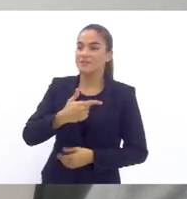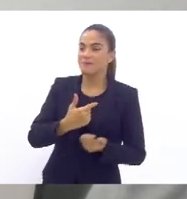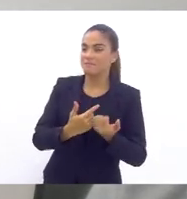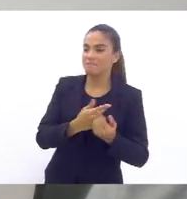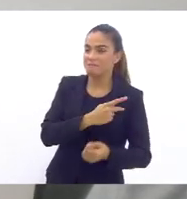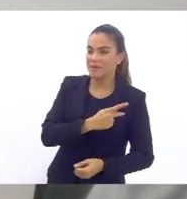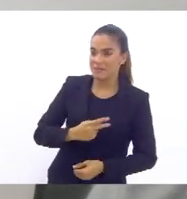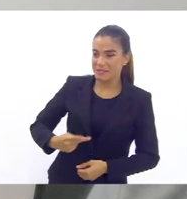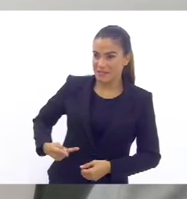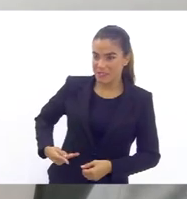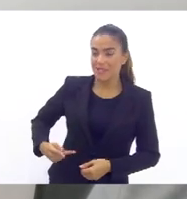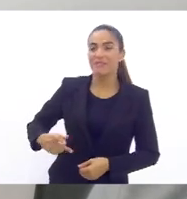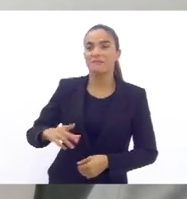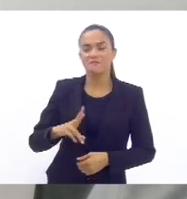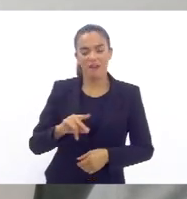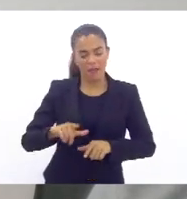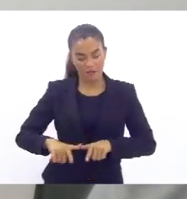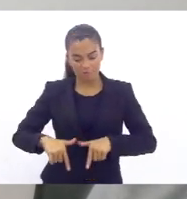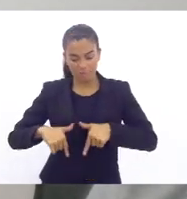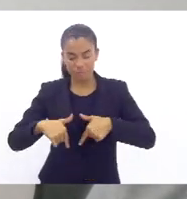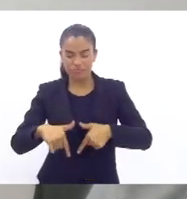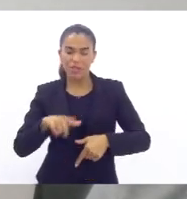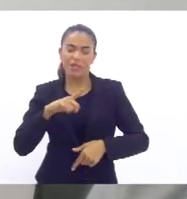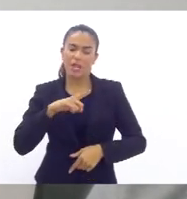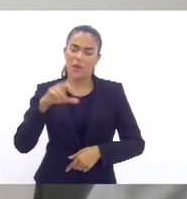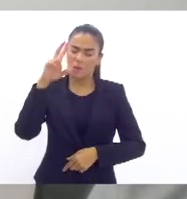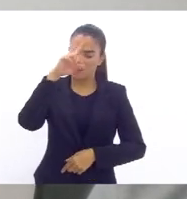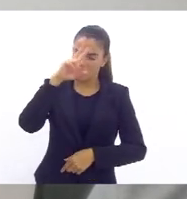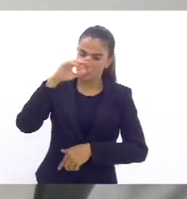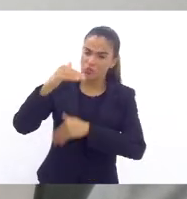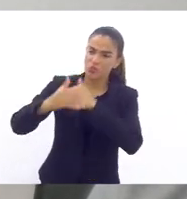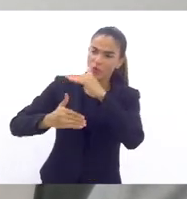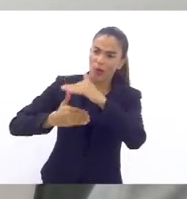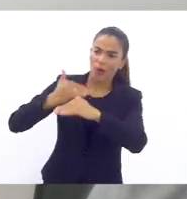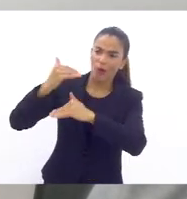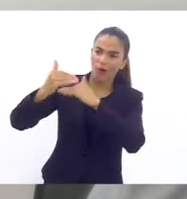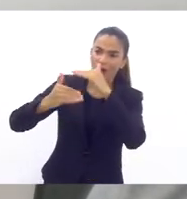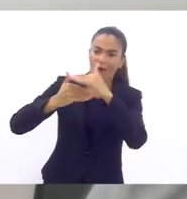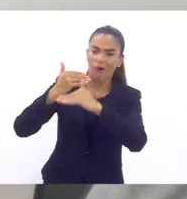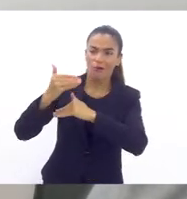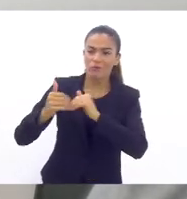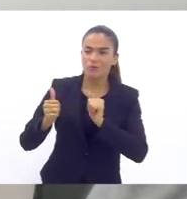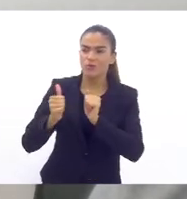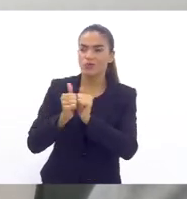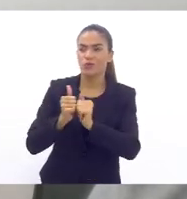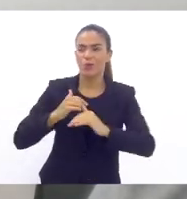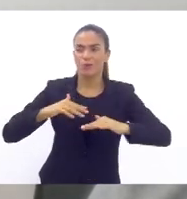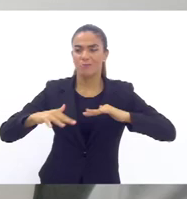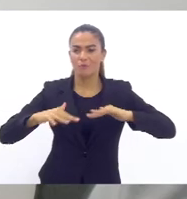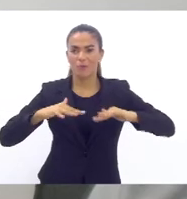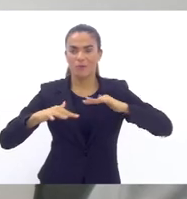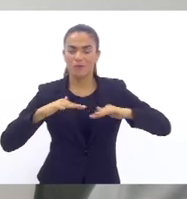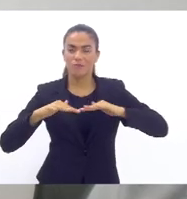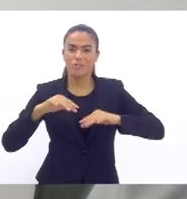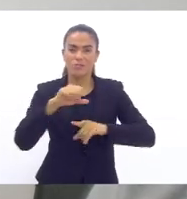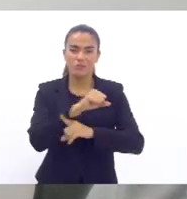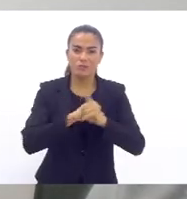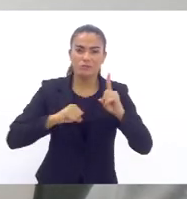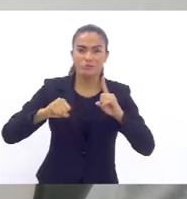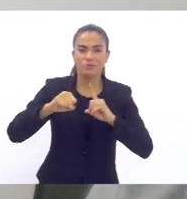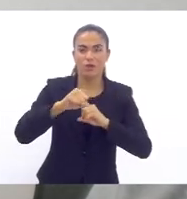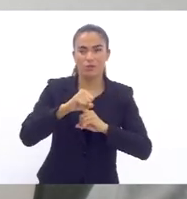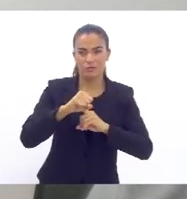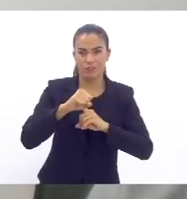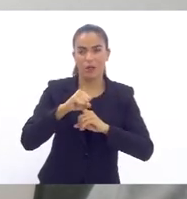porque é da pauta tem toda uma história de construção junto aos movimentos sociais libertários em relação